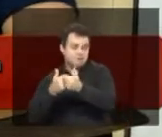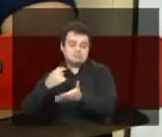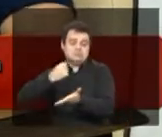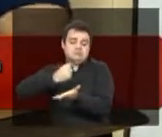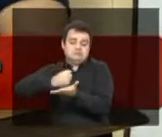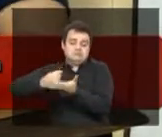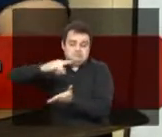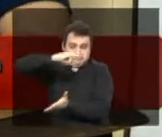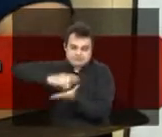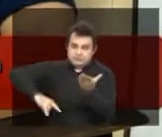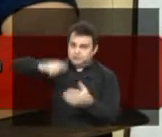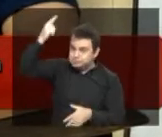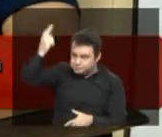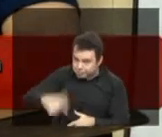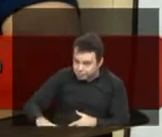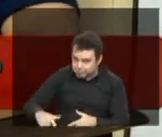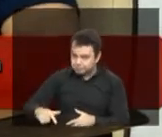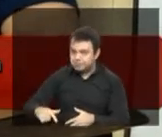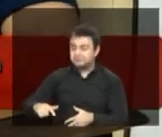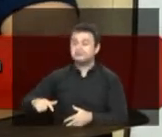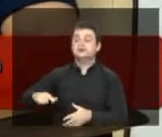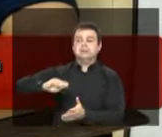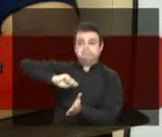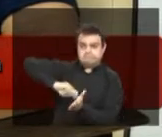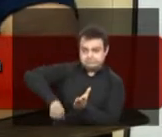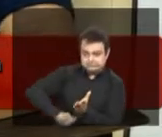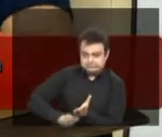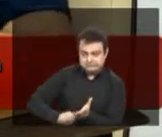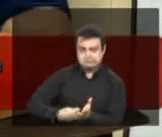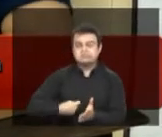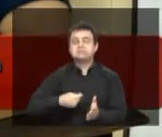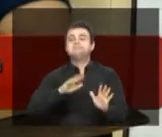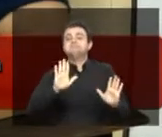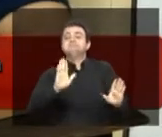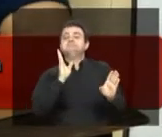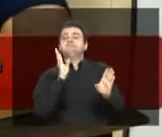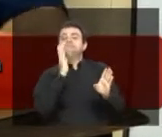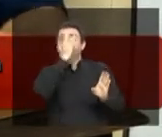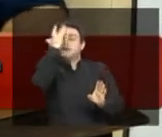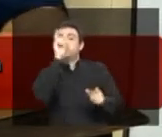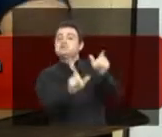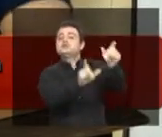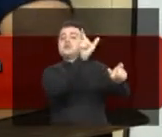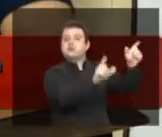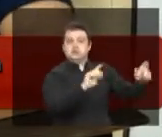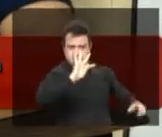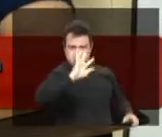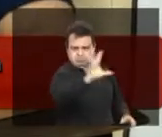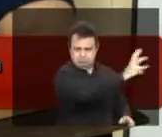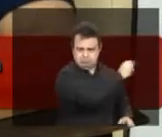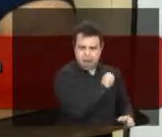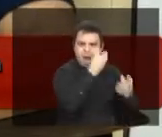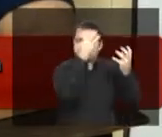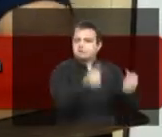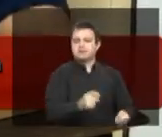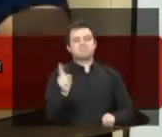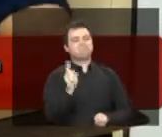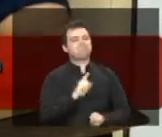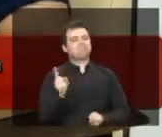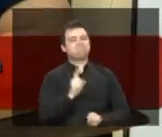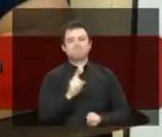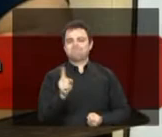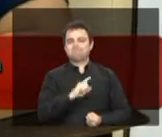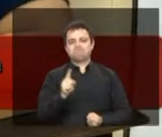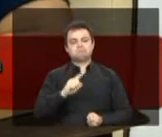Infelizmente, talvez sem ter aí a aprovação, a plena aprovação desses